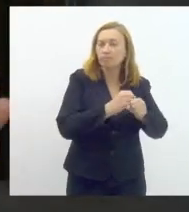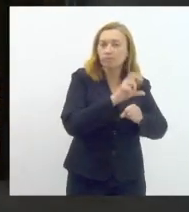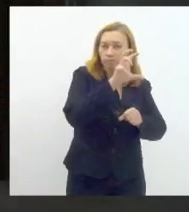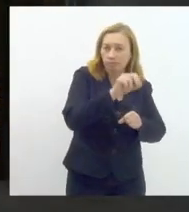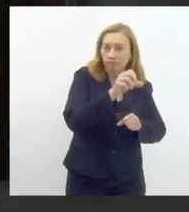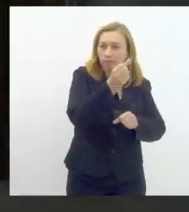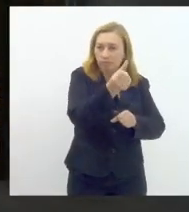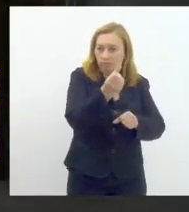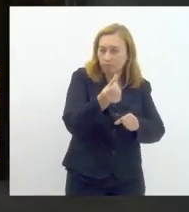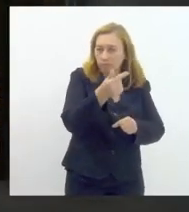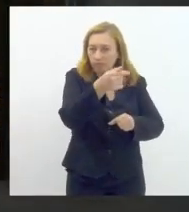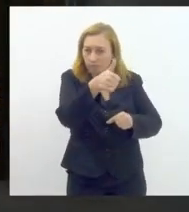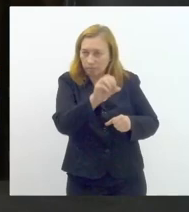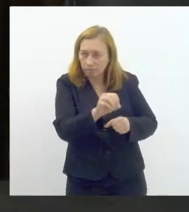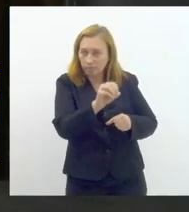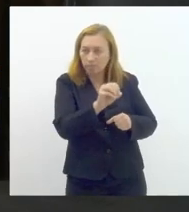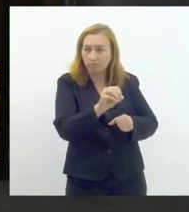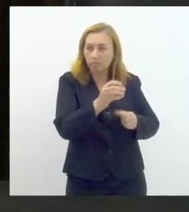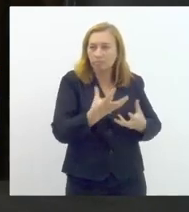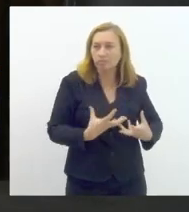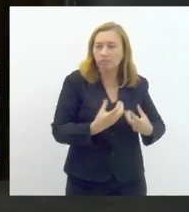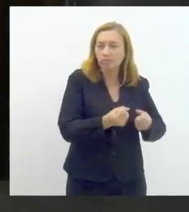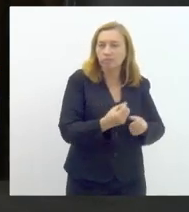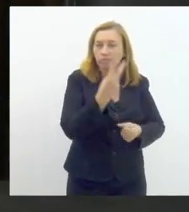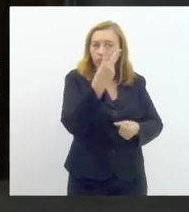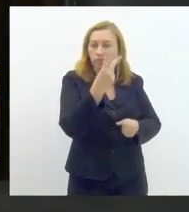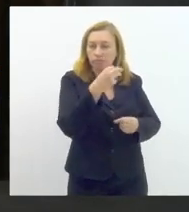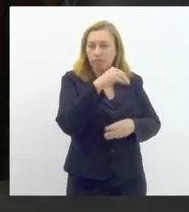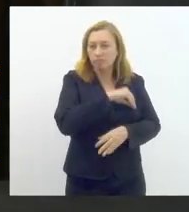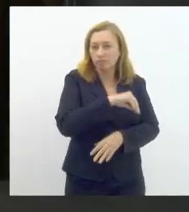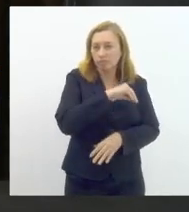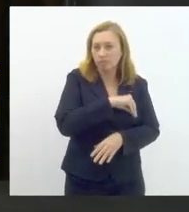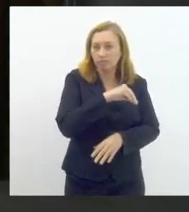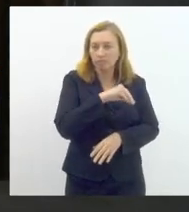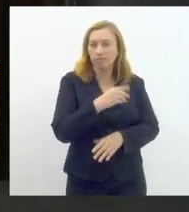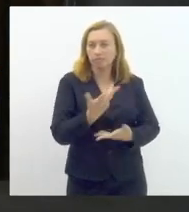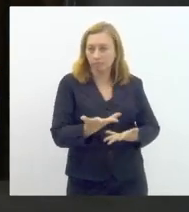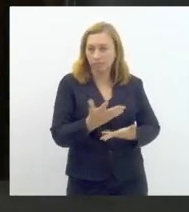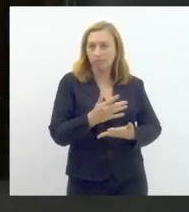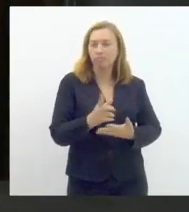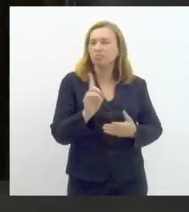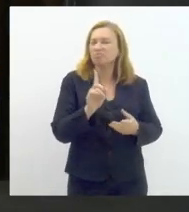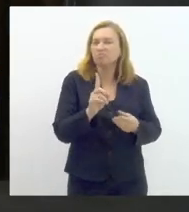60 e até 70 vão receber 2 salários mínimos. E não é uma